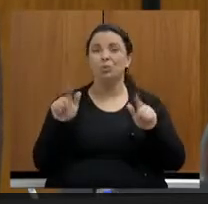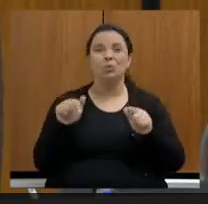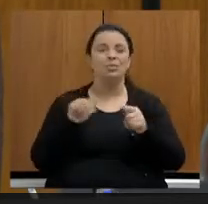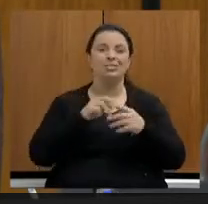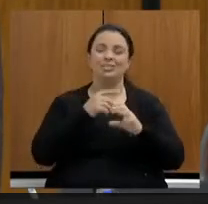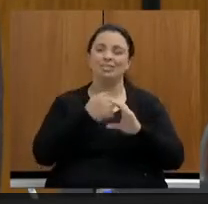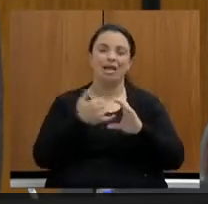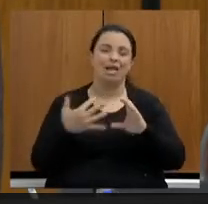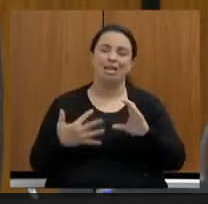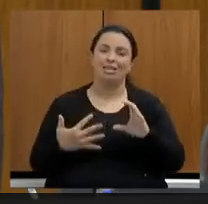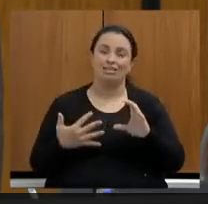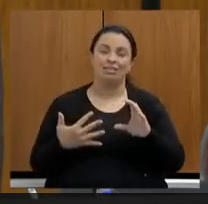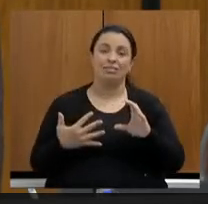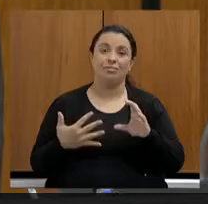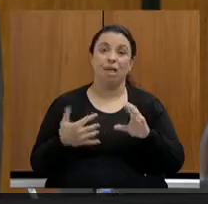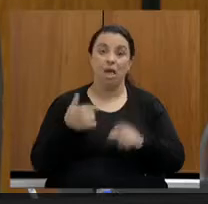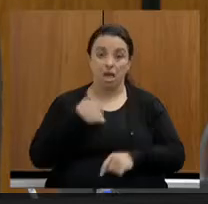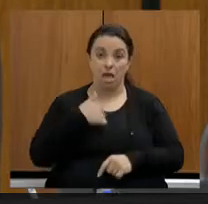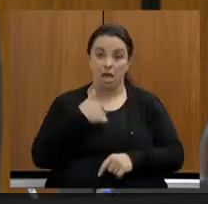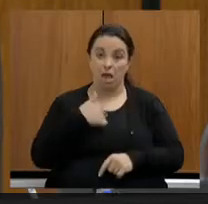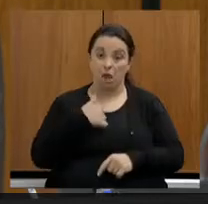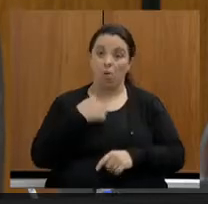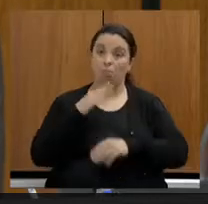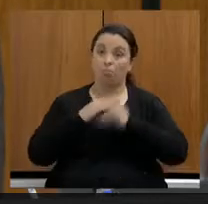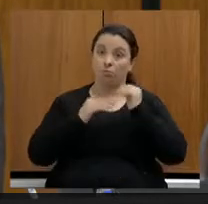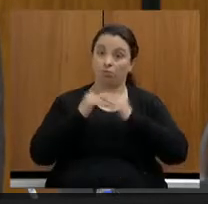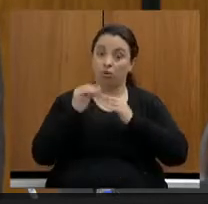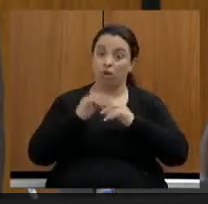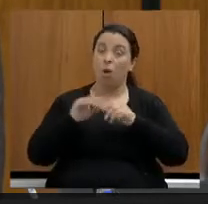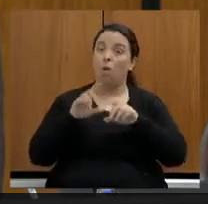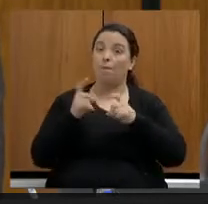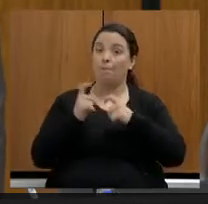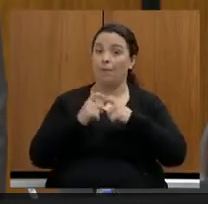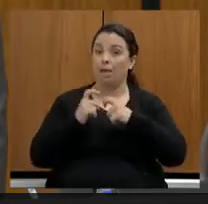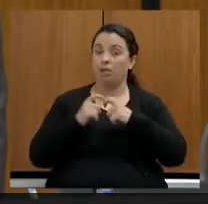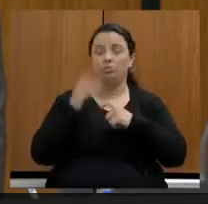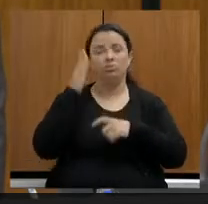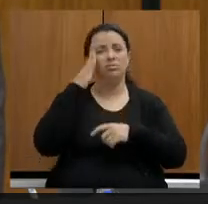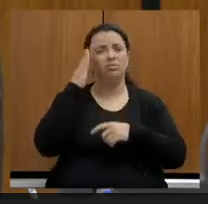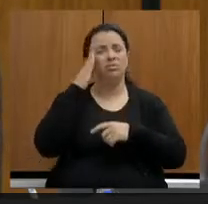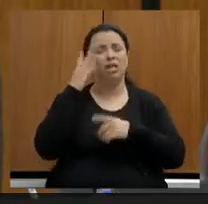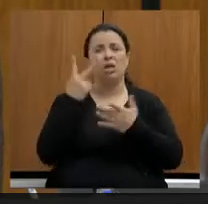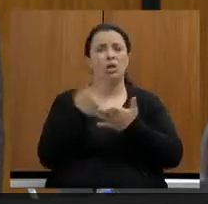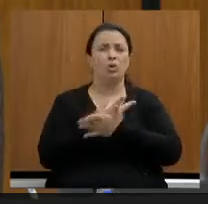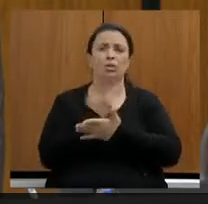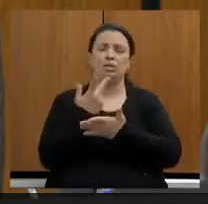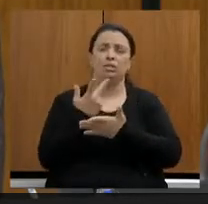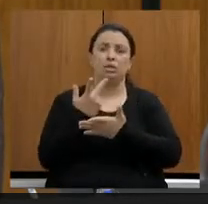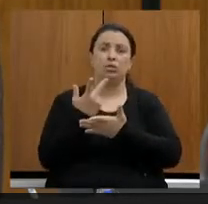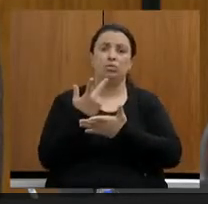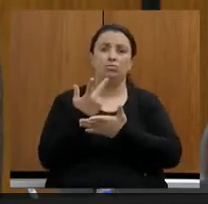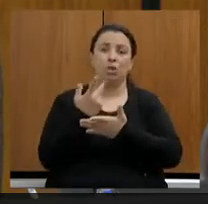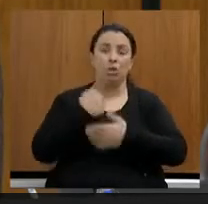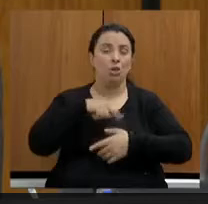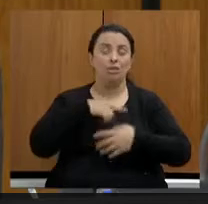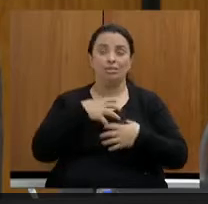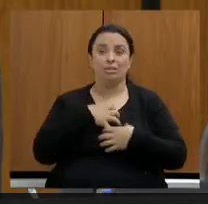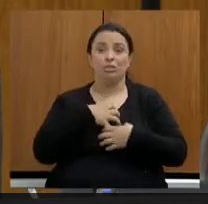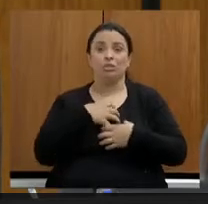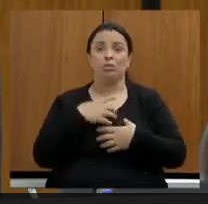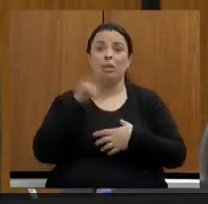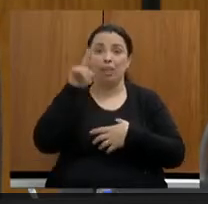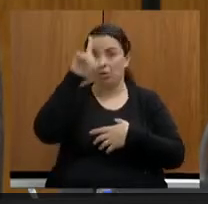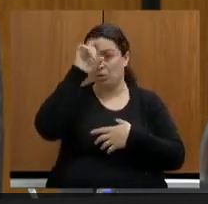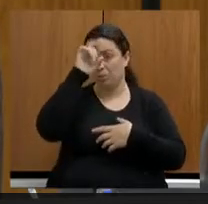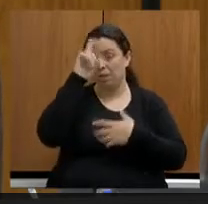eu sei o que nós passamos eu sei o que ocorreu dentro dos hospitais eu sei o que ocorreu